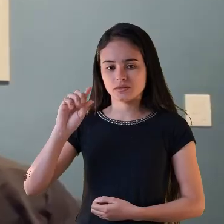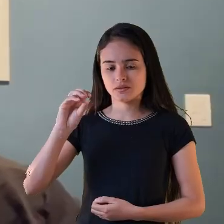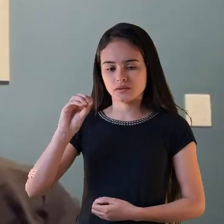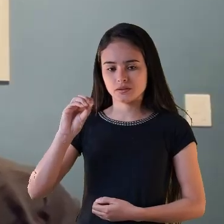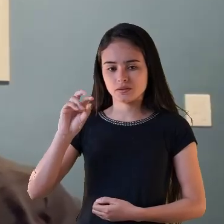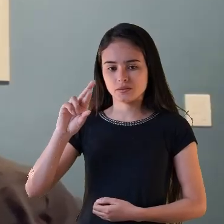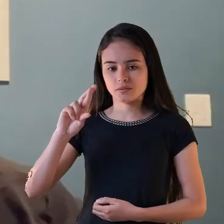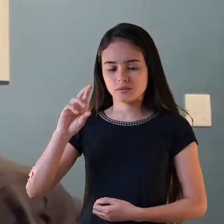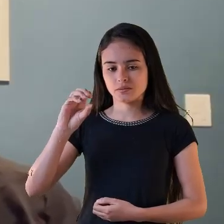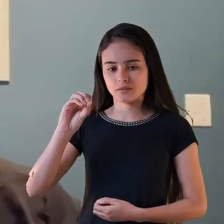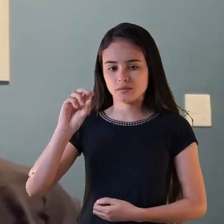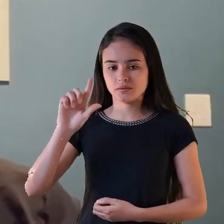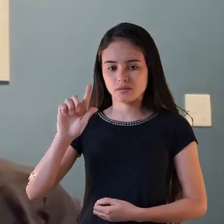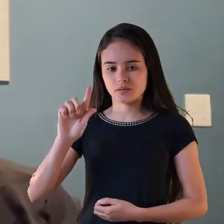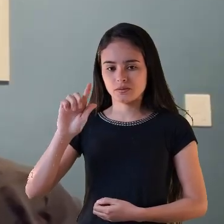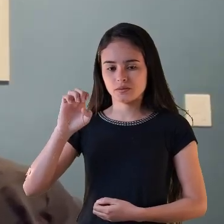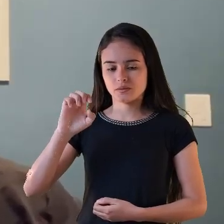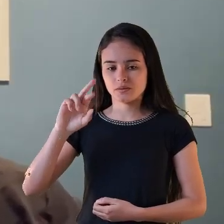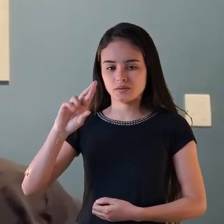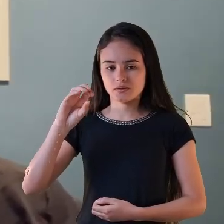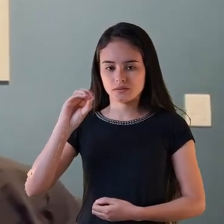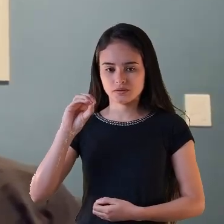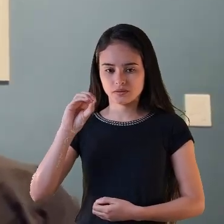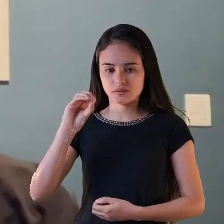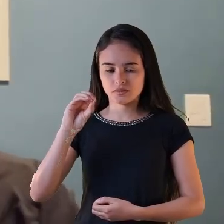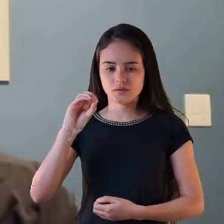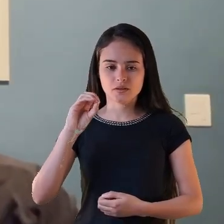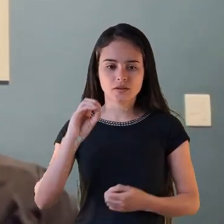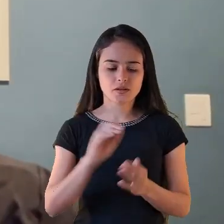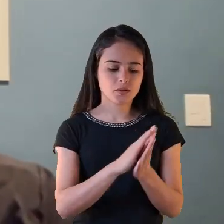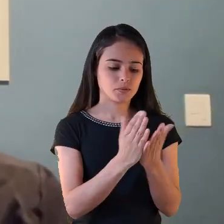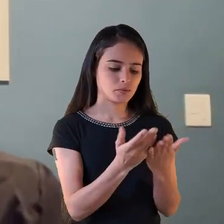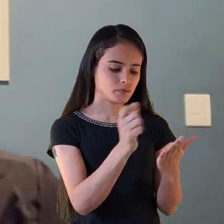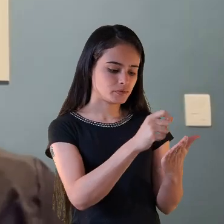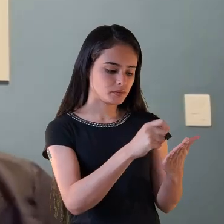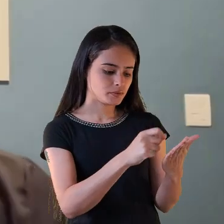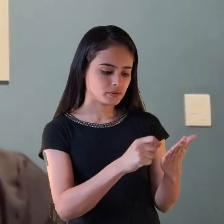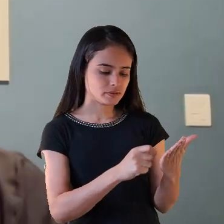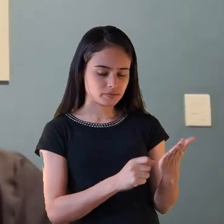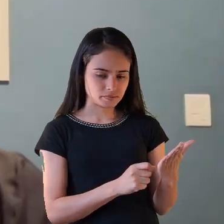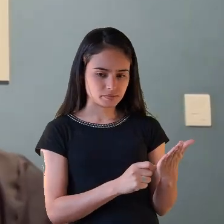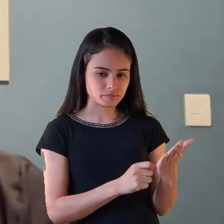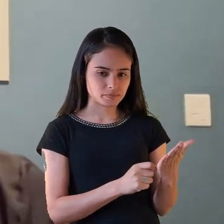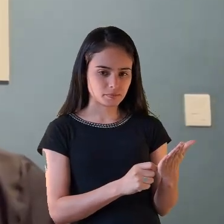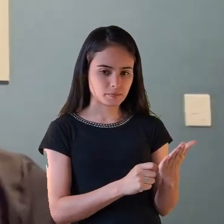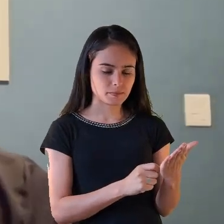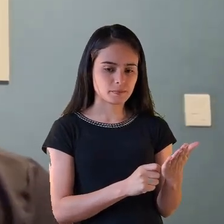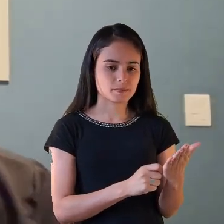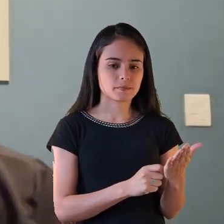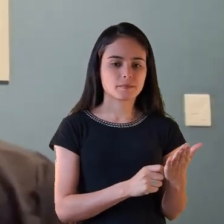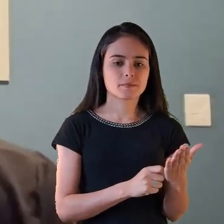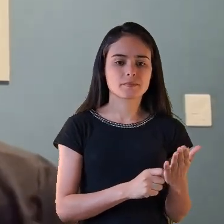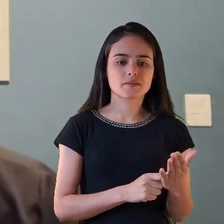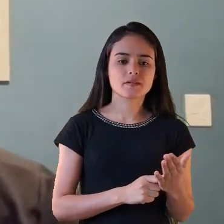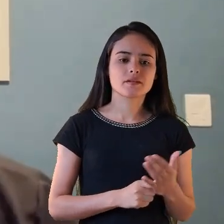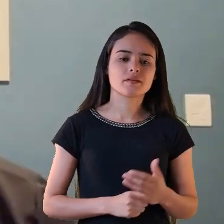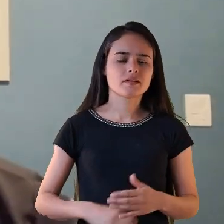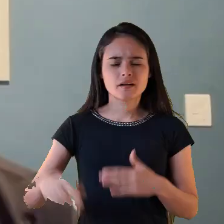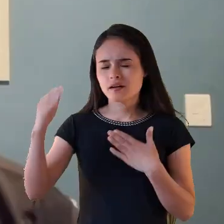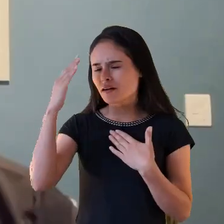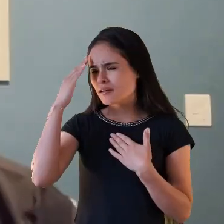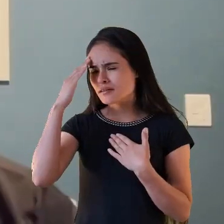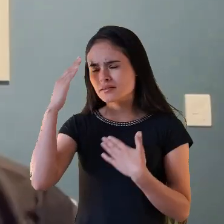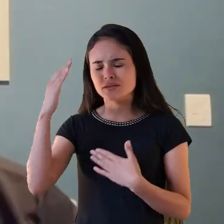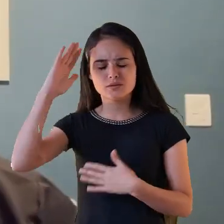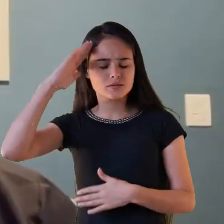olhar afrocentrado sobre a história do Brasil, lançado pela editora Fósforo. Queria dizer que eu estou honrado